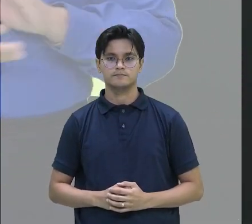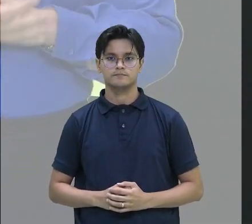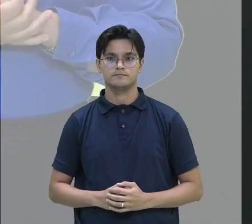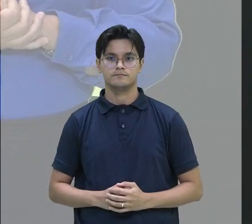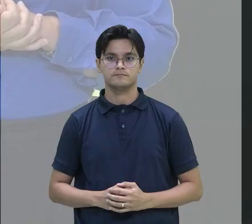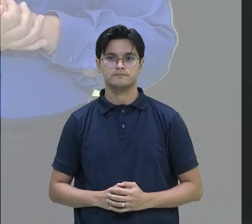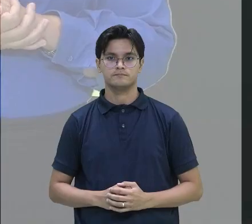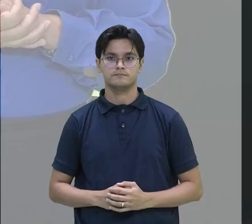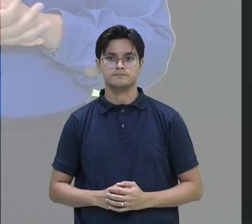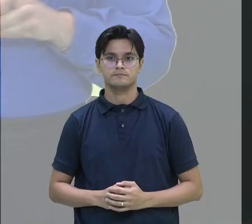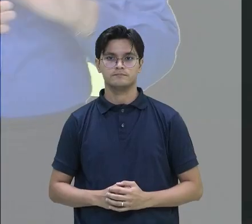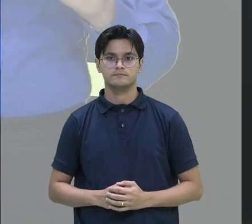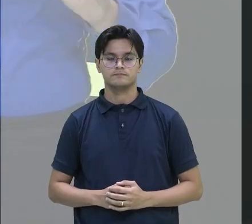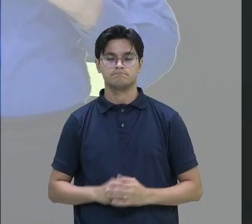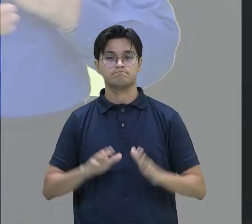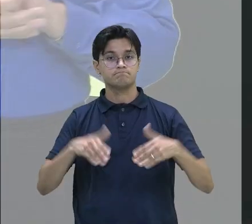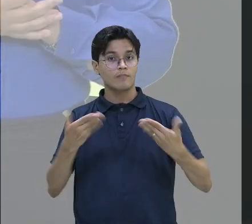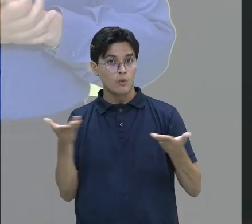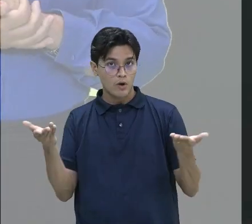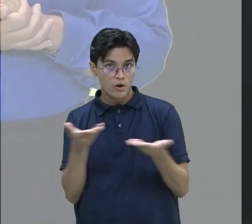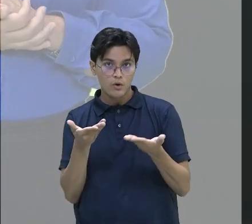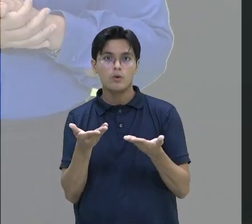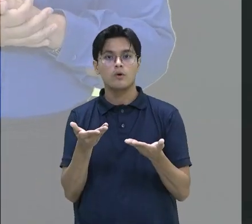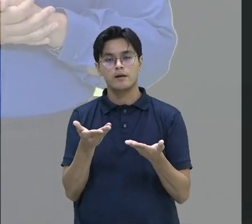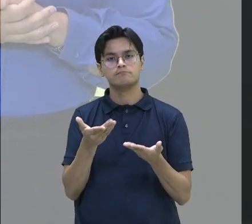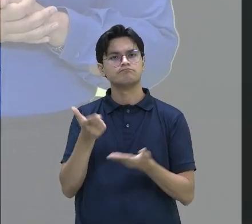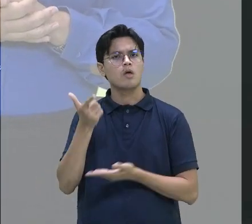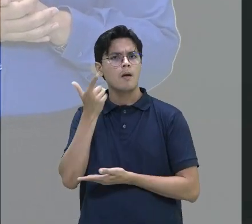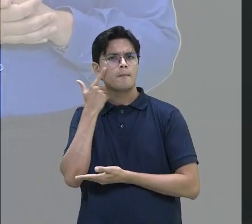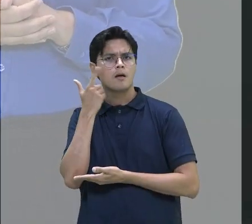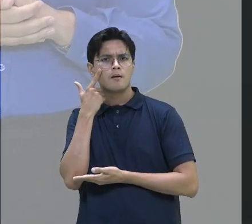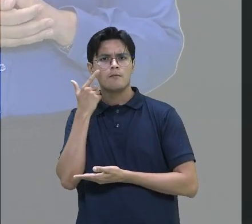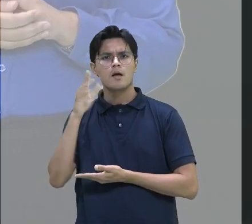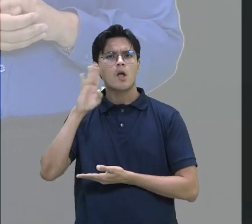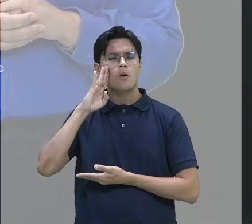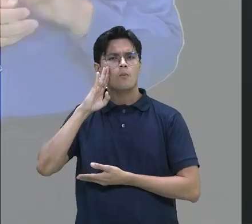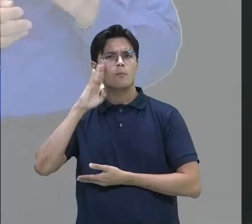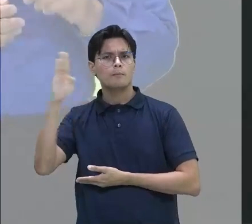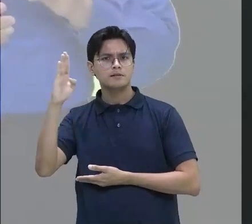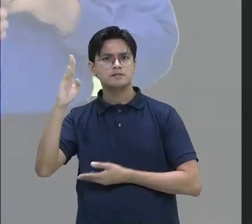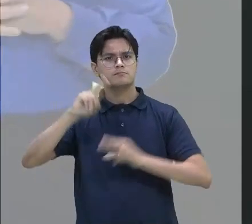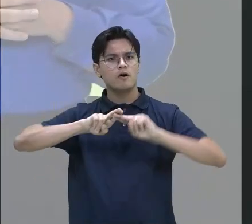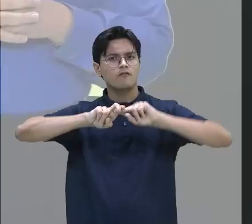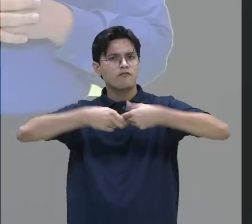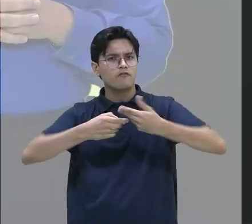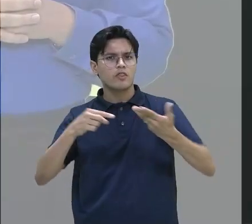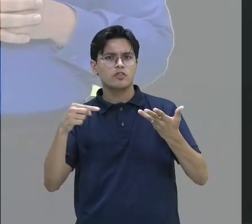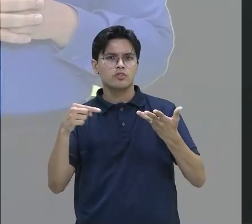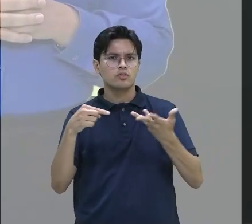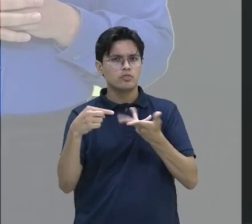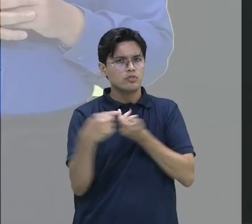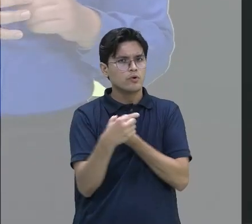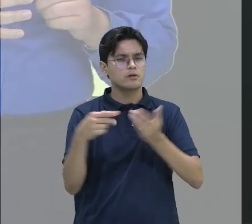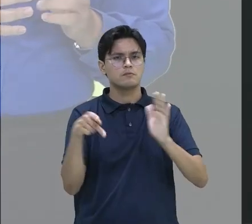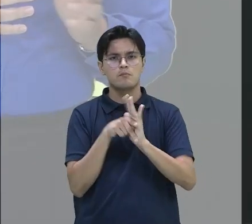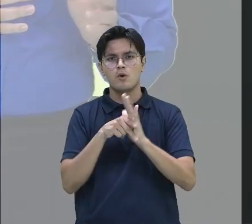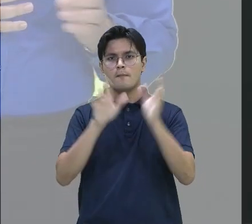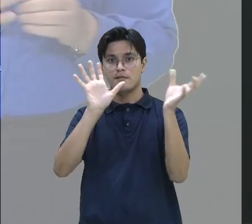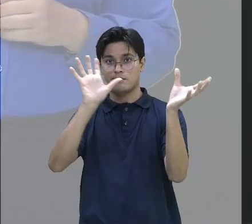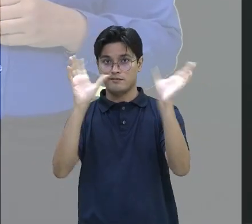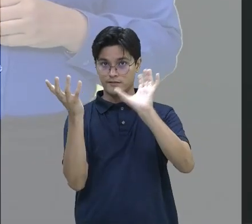Então, vamos aqui observar quais são os principais fatores do clima. Vejam aqui na nossa